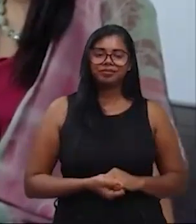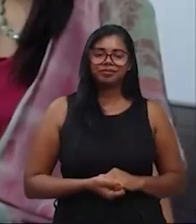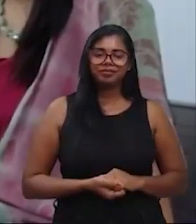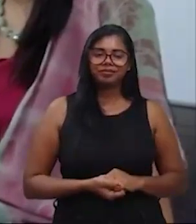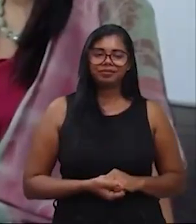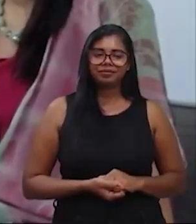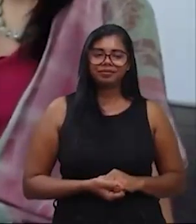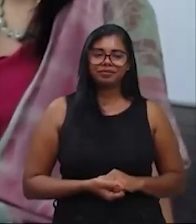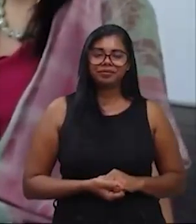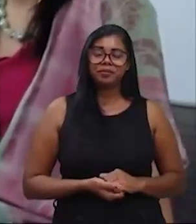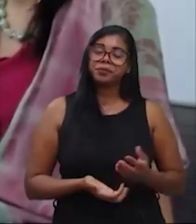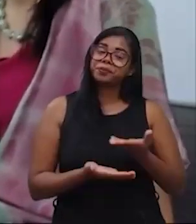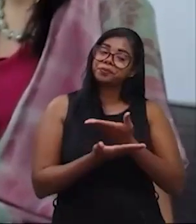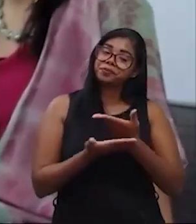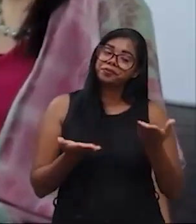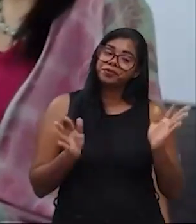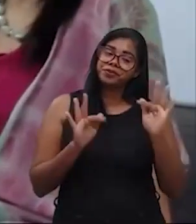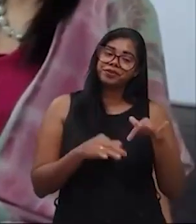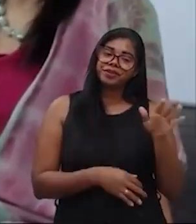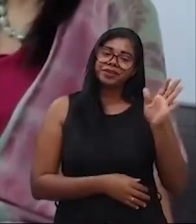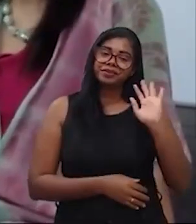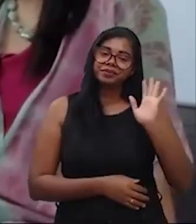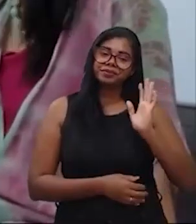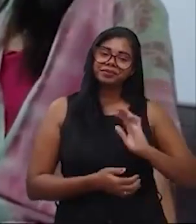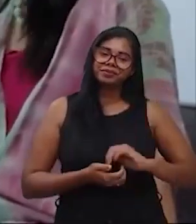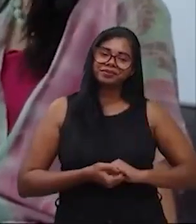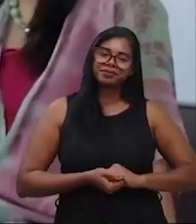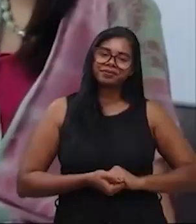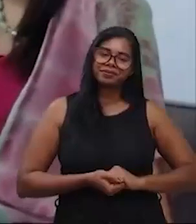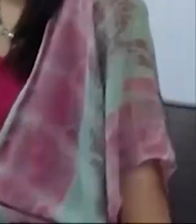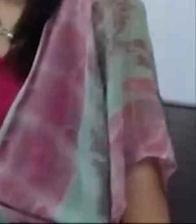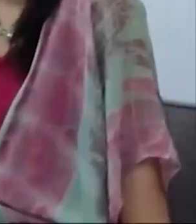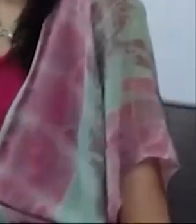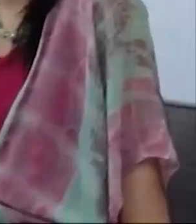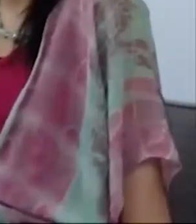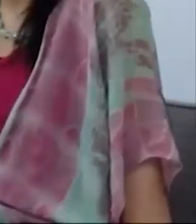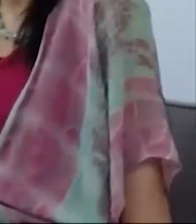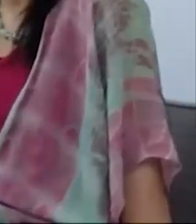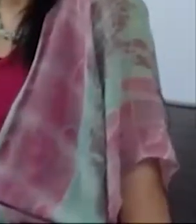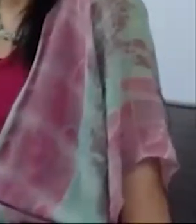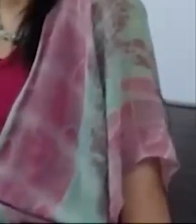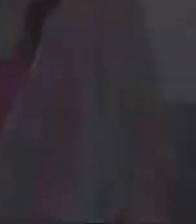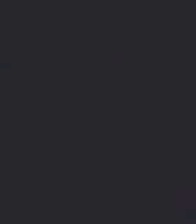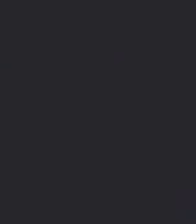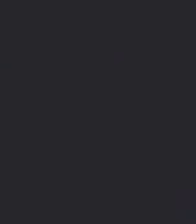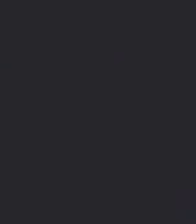É isso, gente. Até a próxima. Tchau. Tchau.